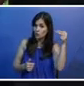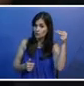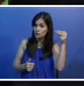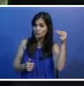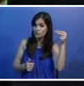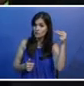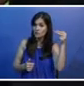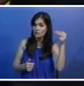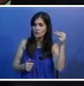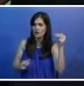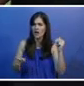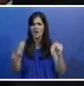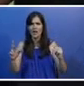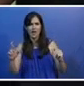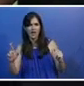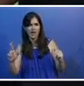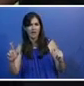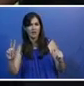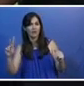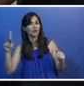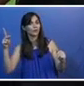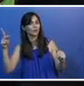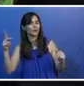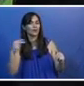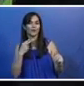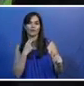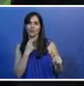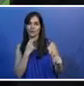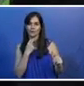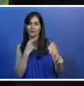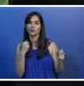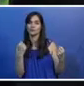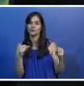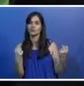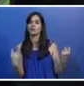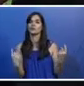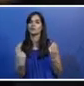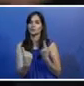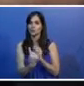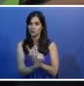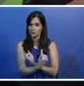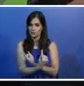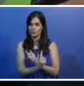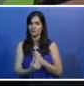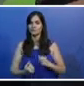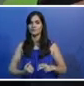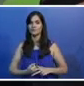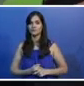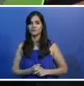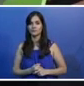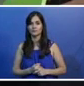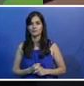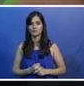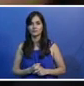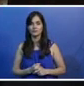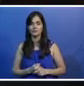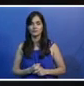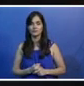eu trocar de ordem as letras, o expoente tem que continuar em cima do H,